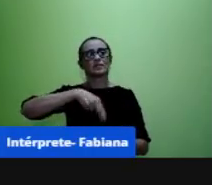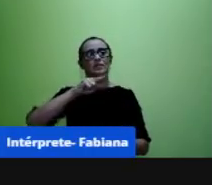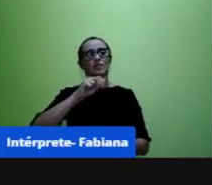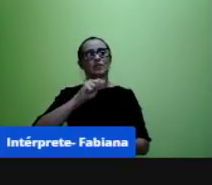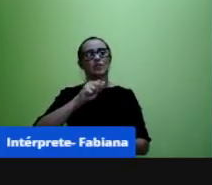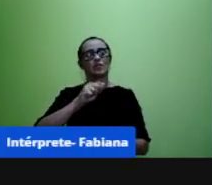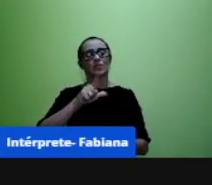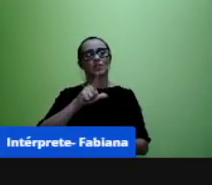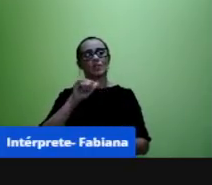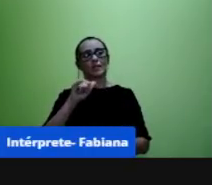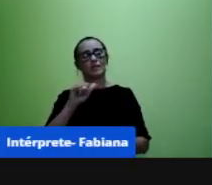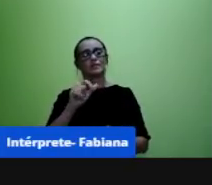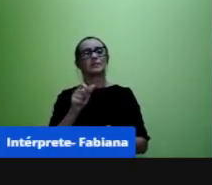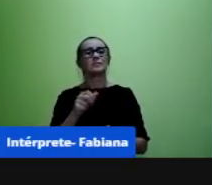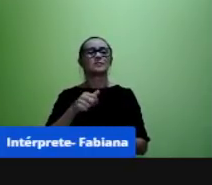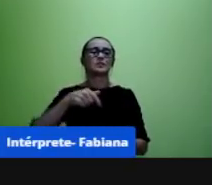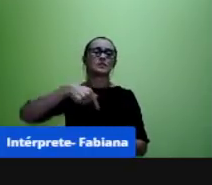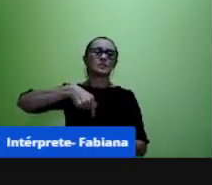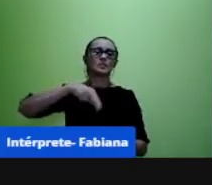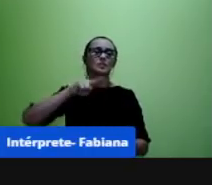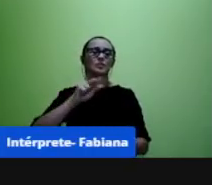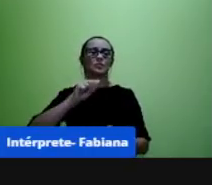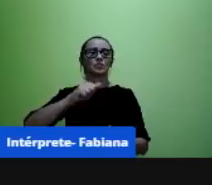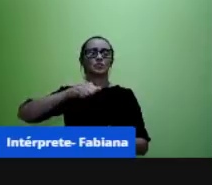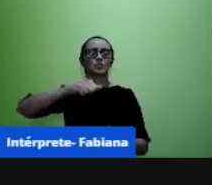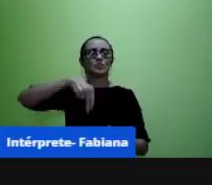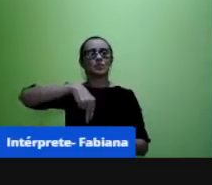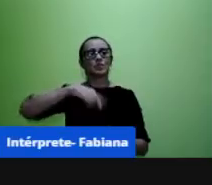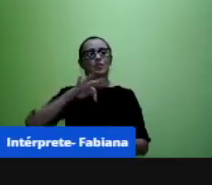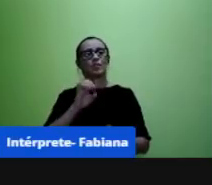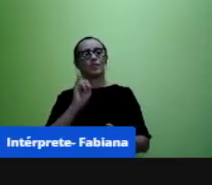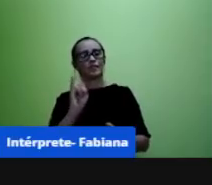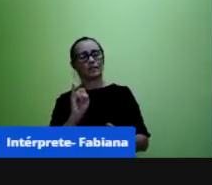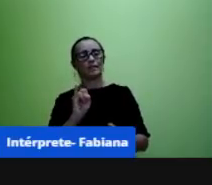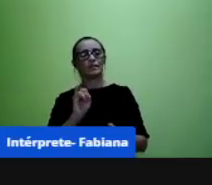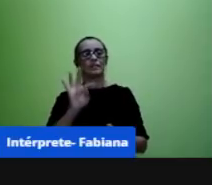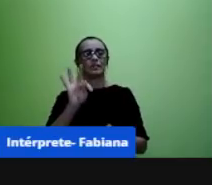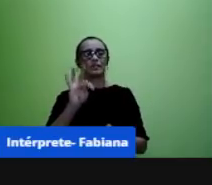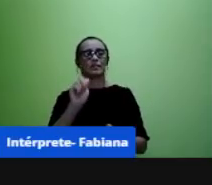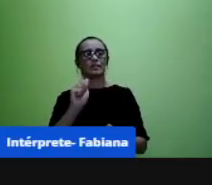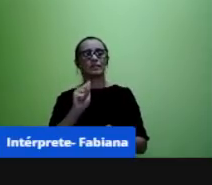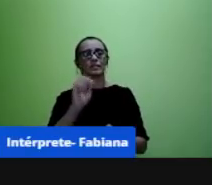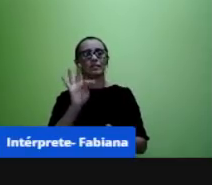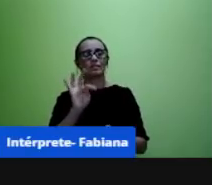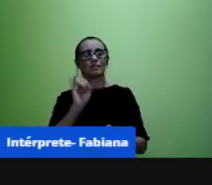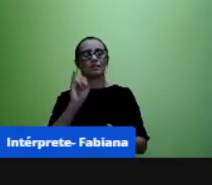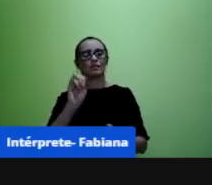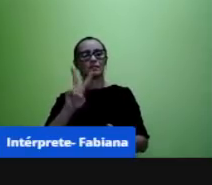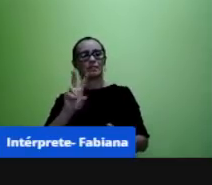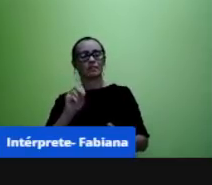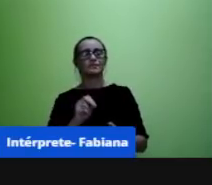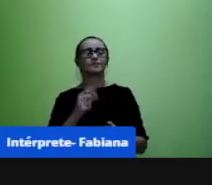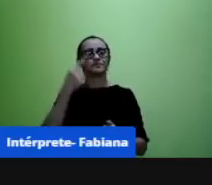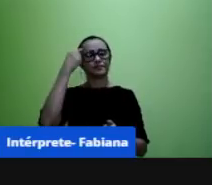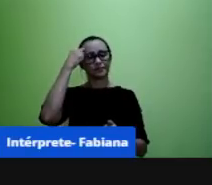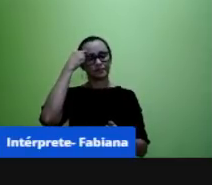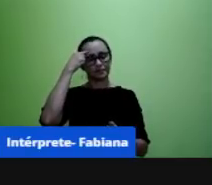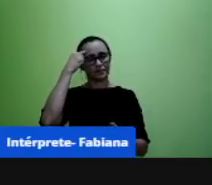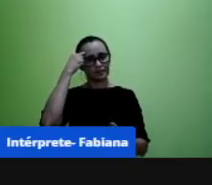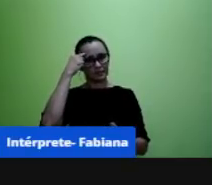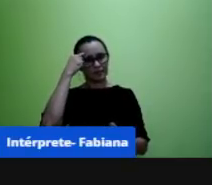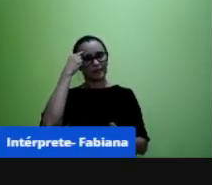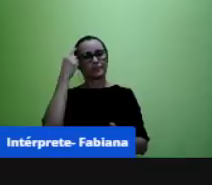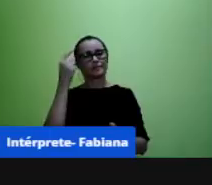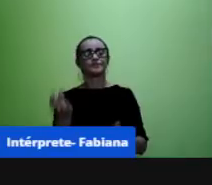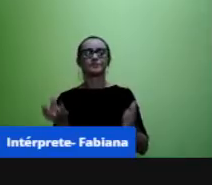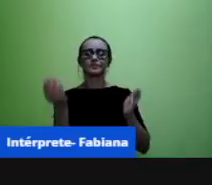no caderno, eu vou pensar nas atividades do caderno, né? Dentro das questões,